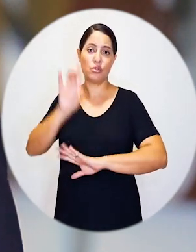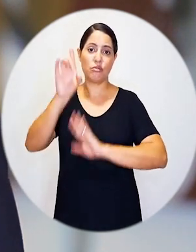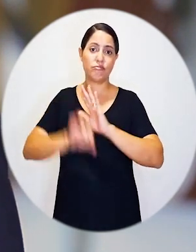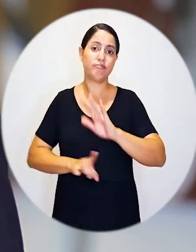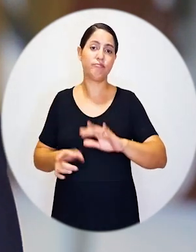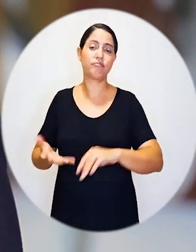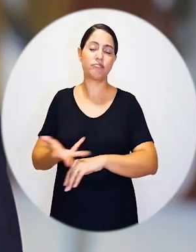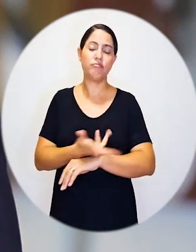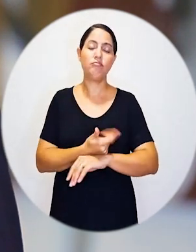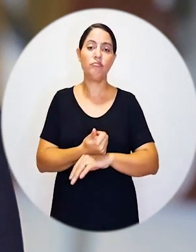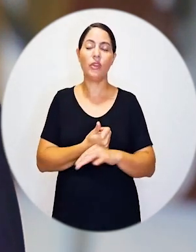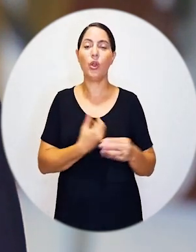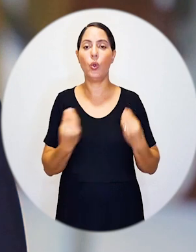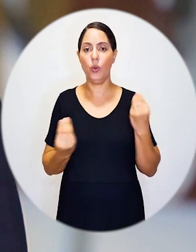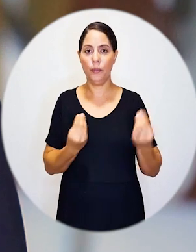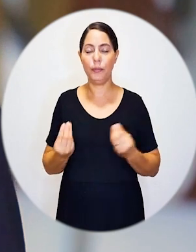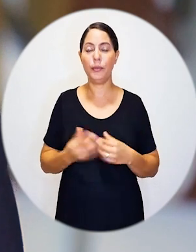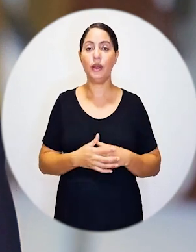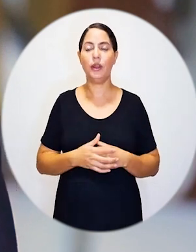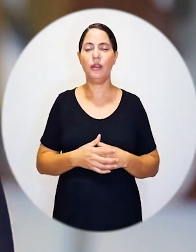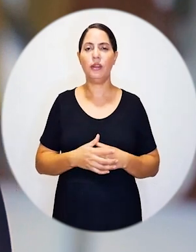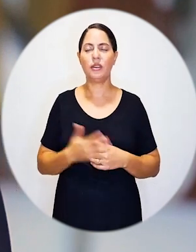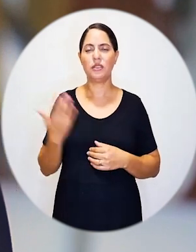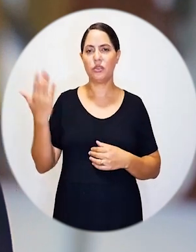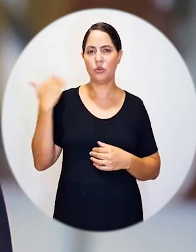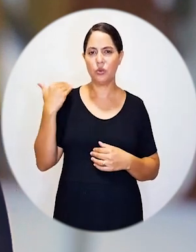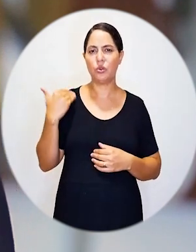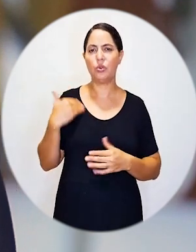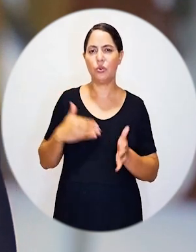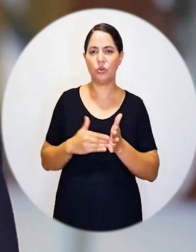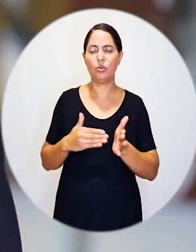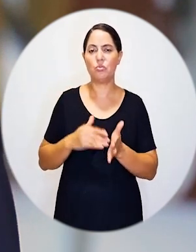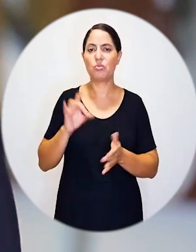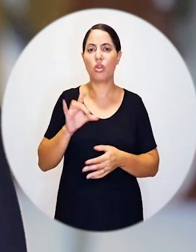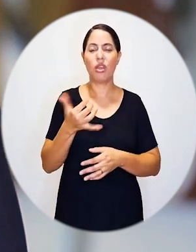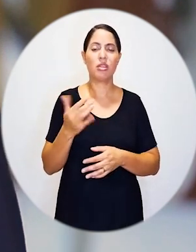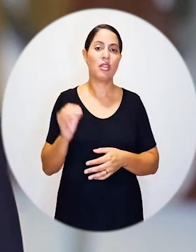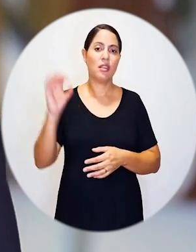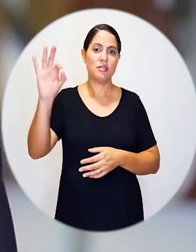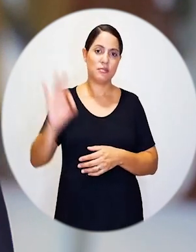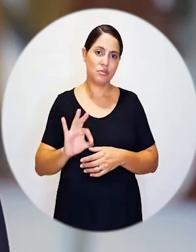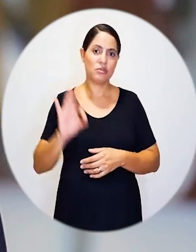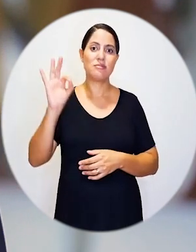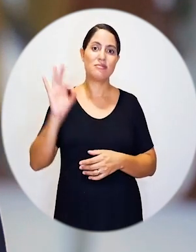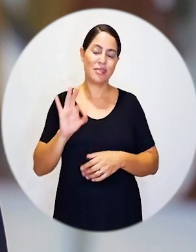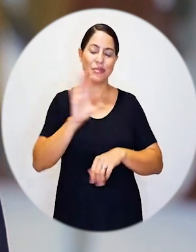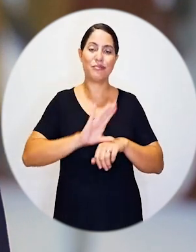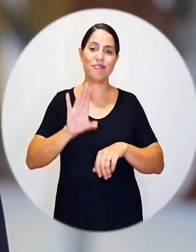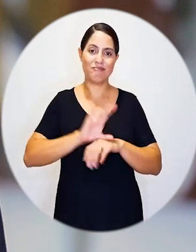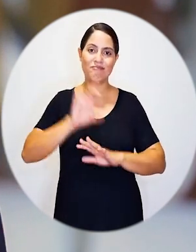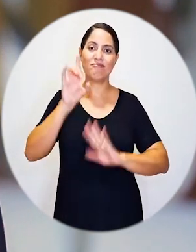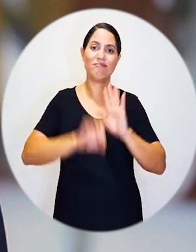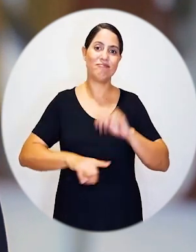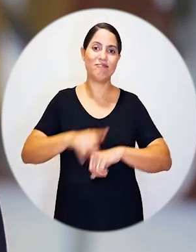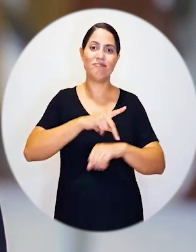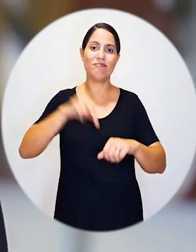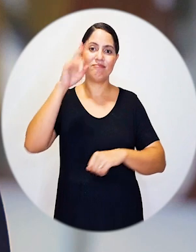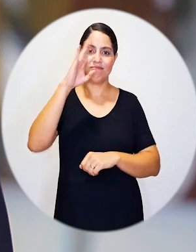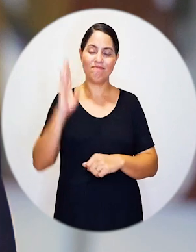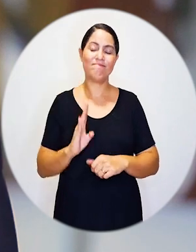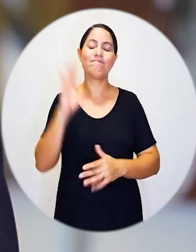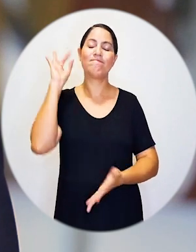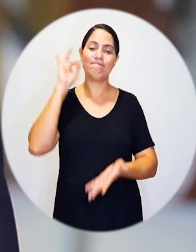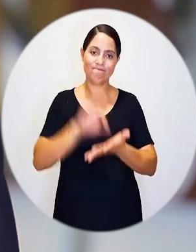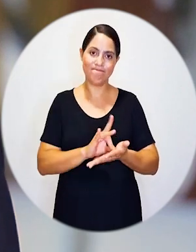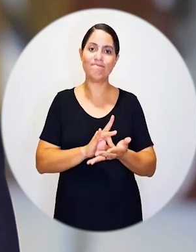direito. Para que a gente possa ter uma ideia, no último ciclo, cerca de apenas 10% dos cursos de direito, 10% dos cursos de direito no